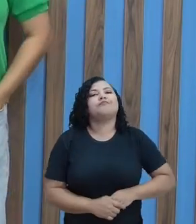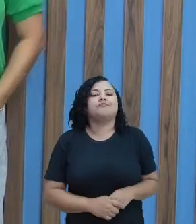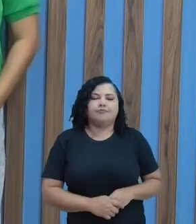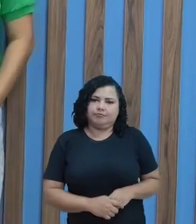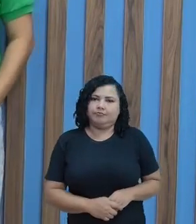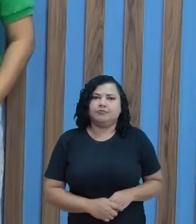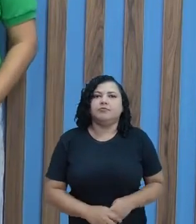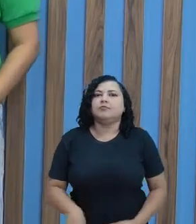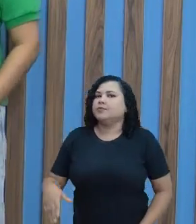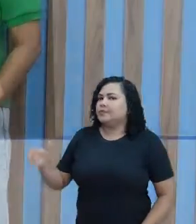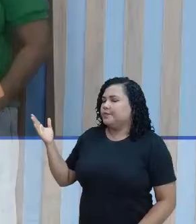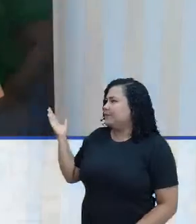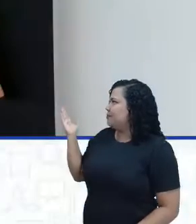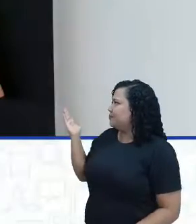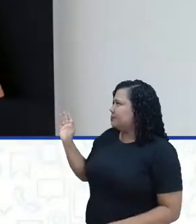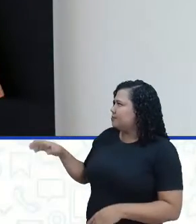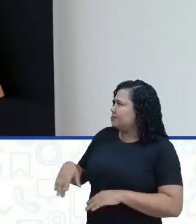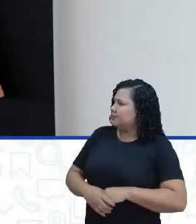é originária do latim